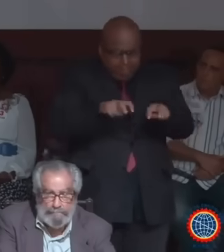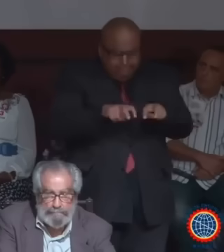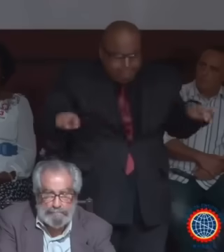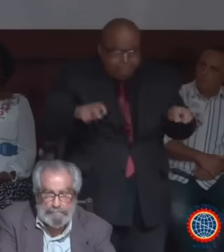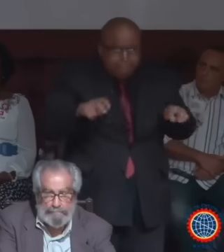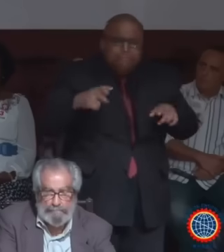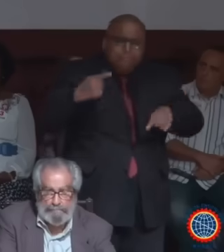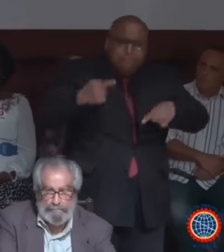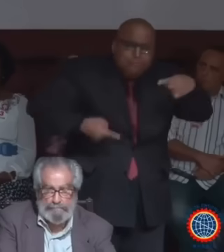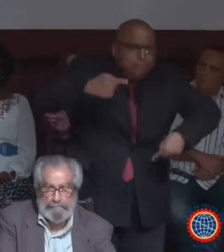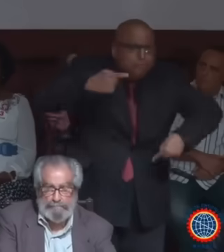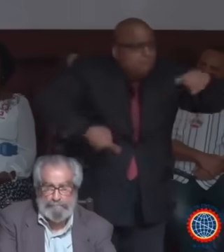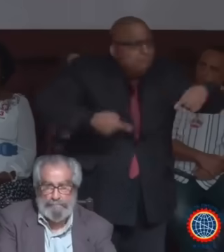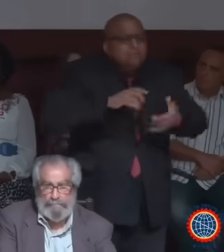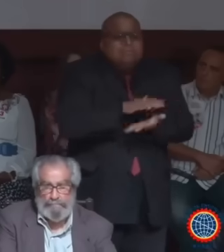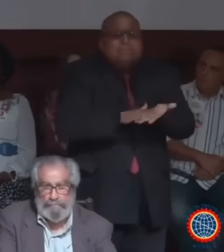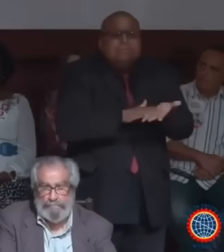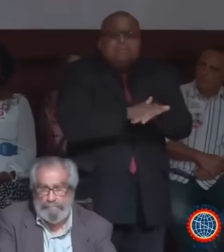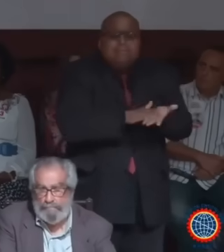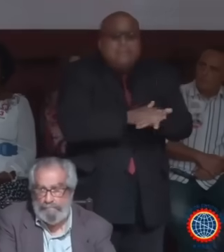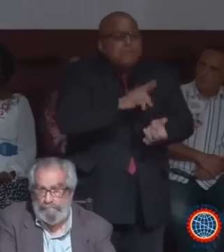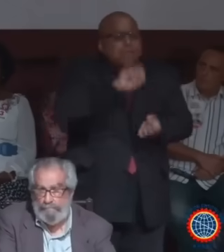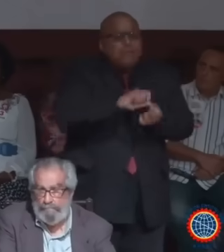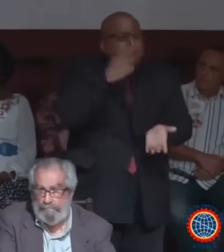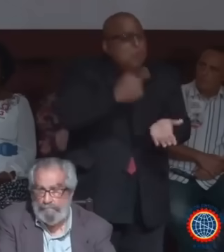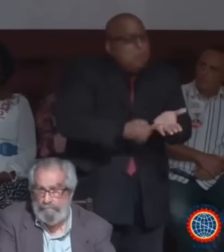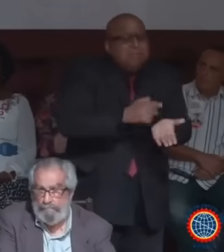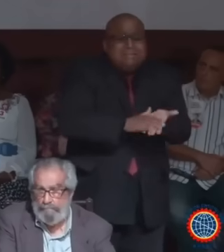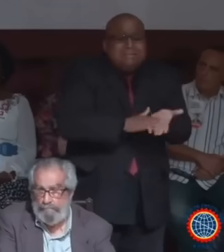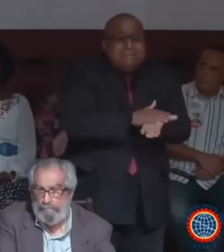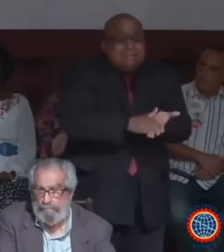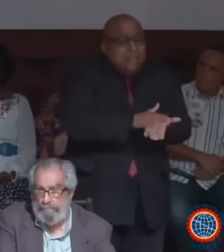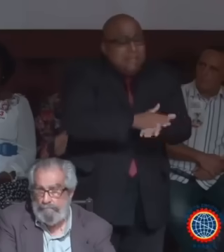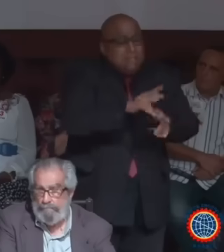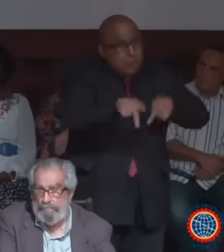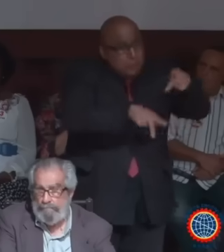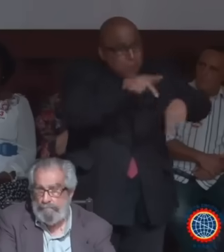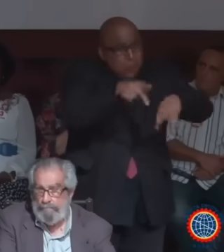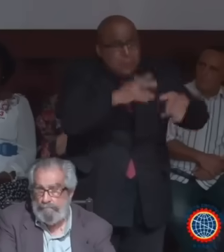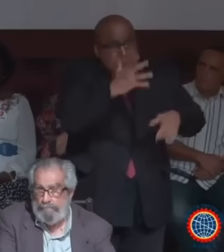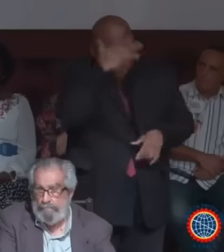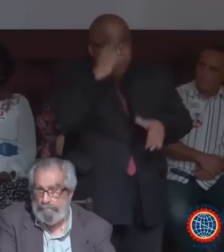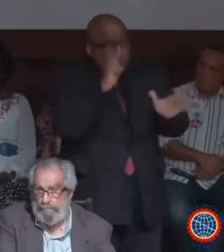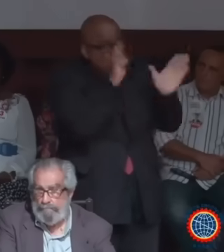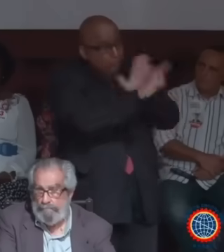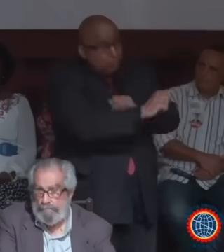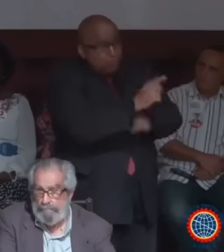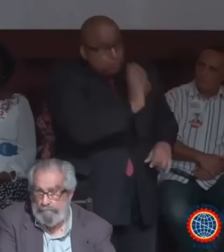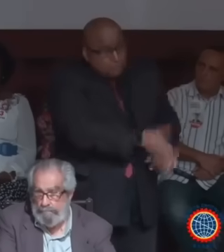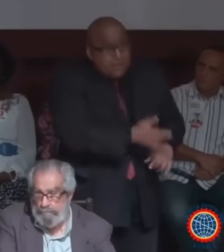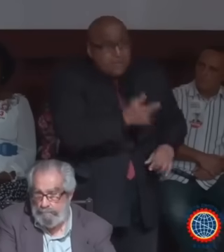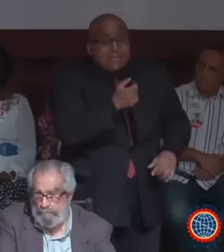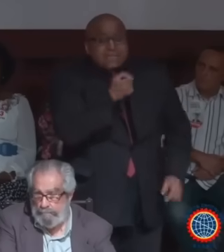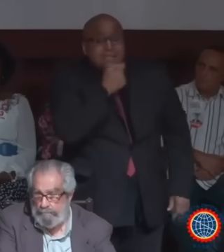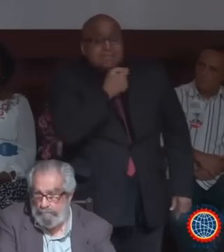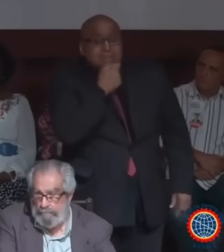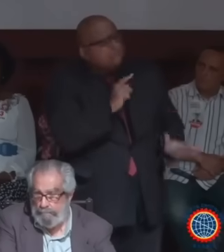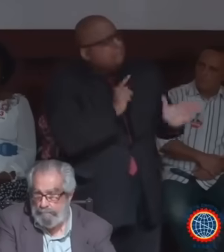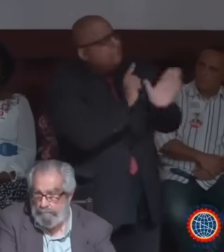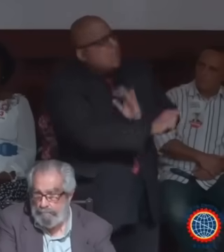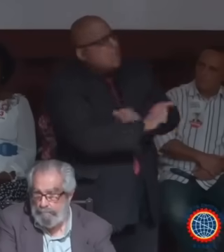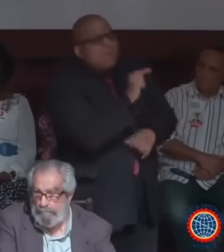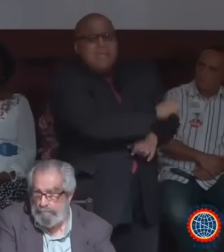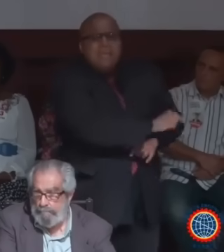se comprometer nem com a manutenção, nem com a revogação. E quando perguntado em sabatinas ou entrevistas,